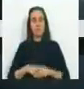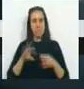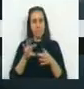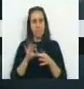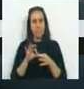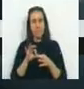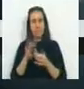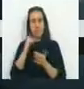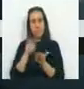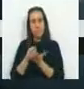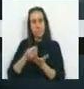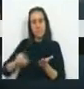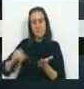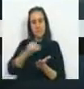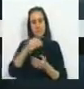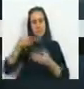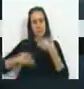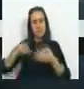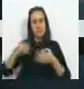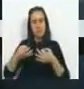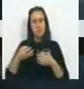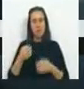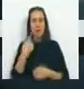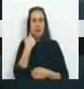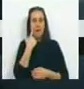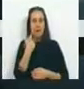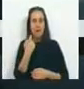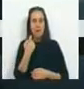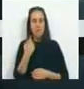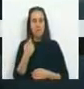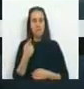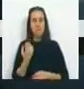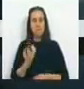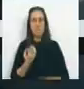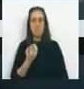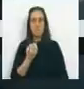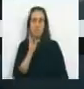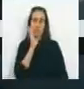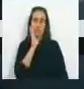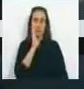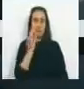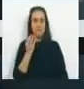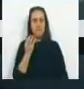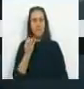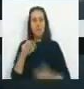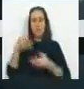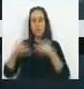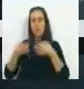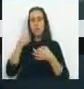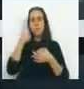relativamente ao mapa judiciário, que se nota, e por aquilo que já viu, algum afastamento da justiça